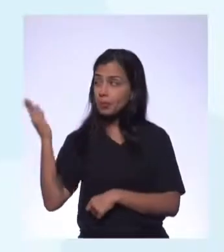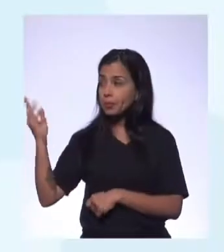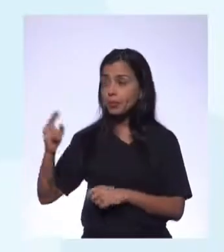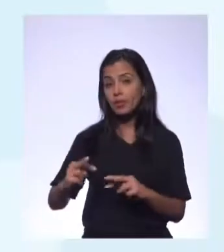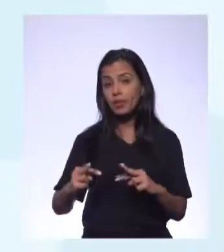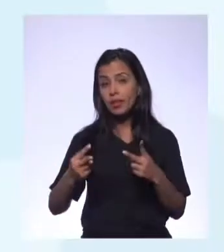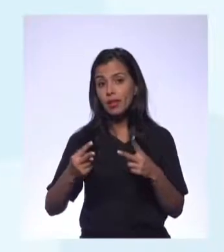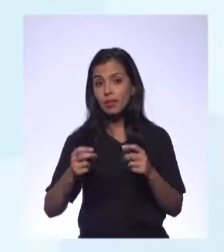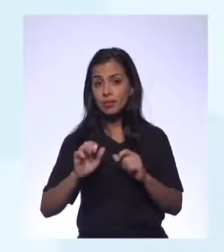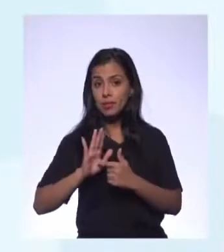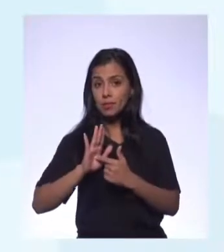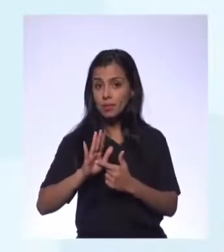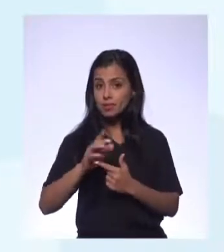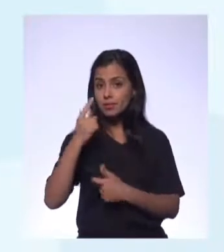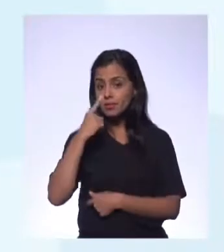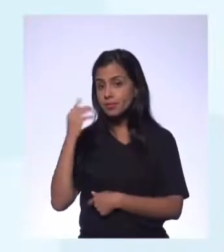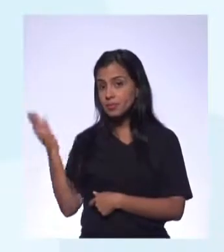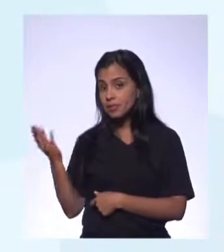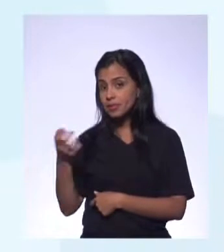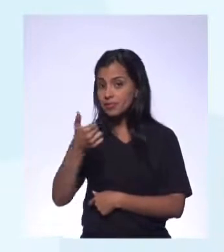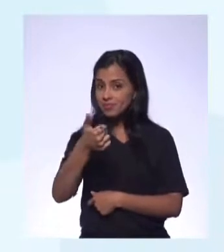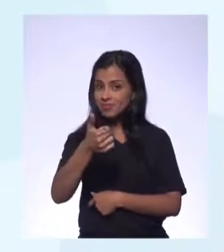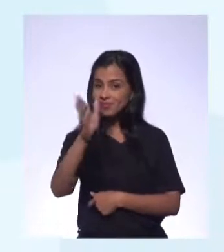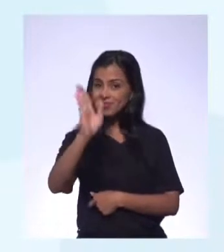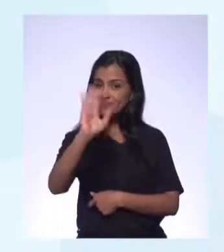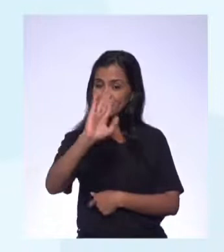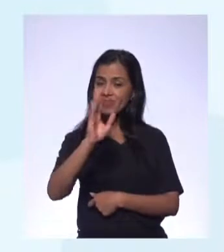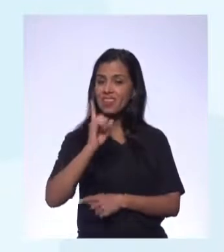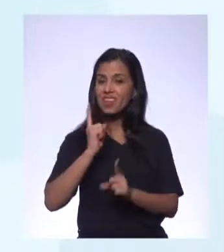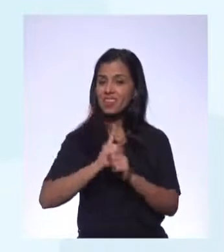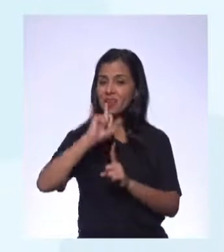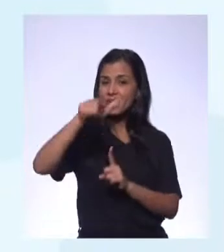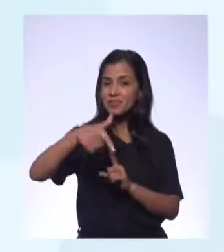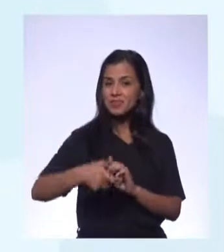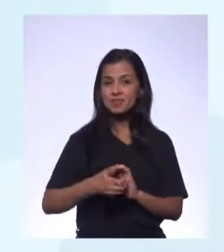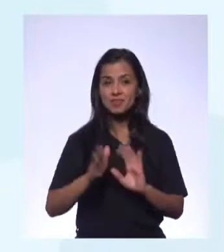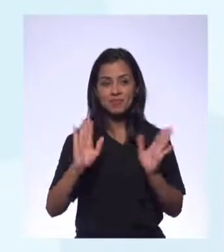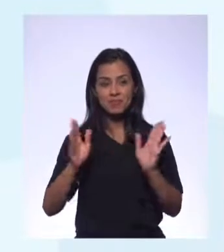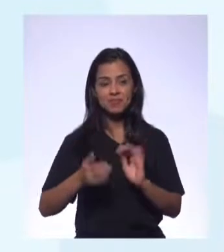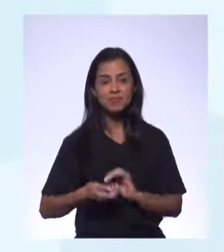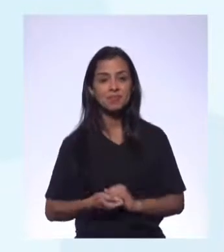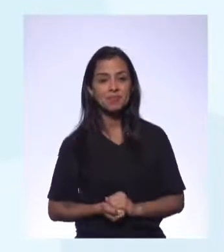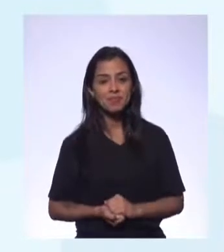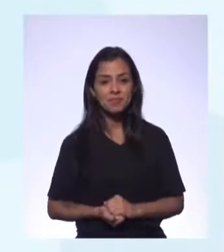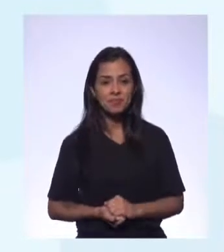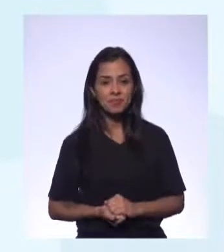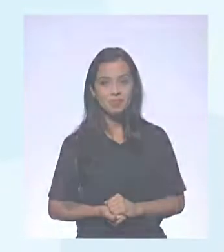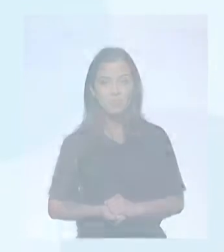link que estão aparecendo na tela para vocês. Tchau, tchau e até a próxima. Até a próxima.